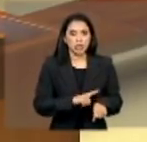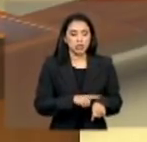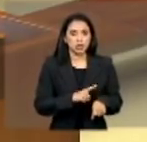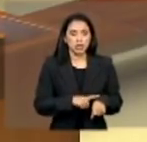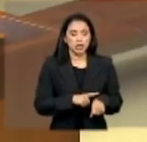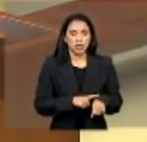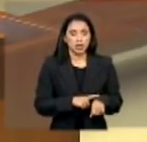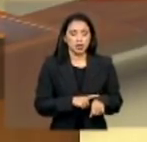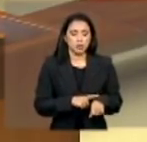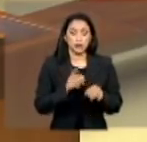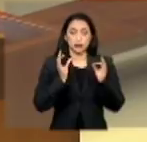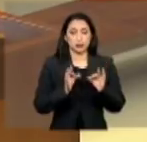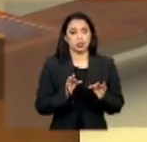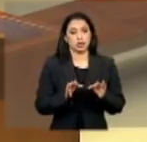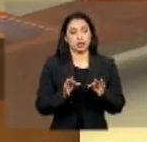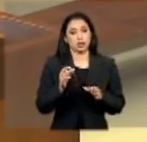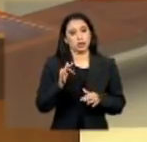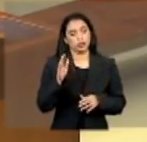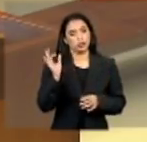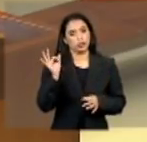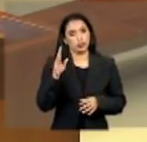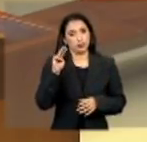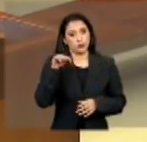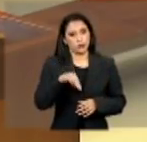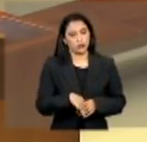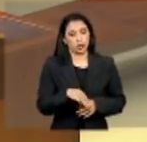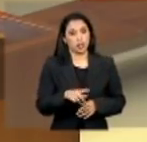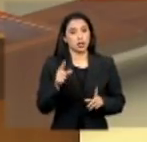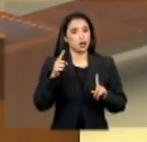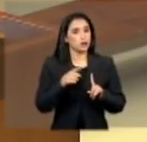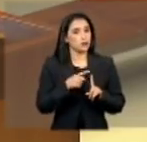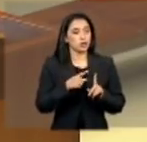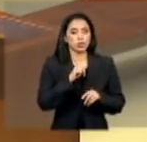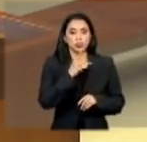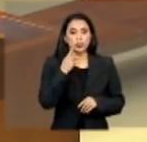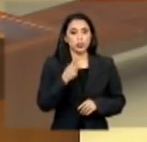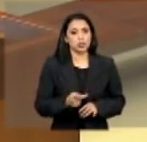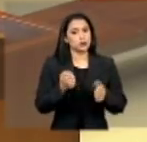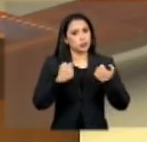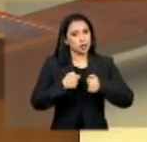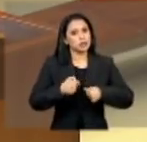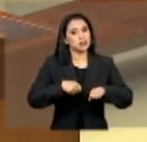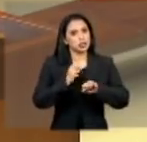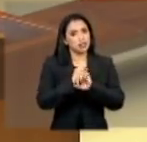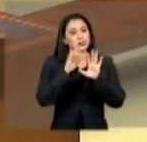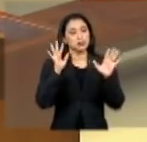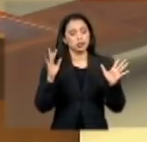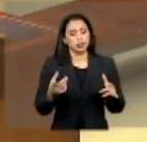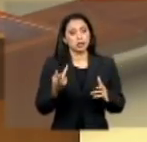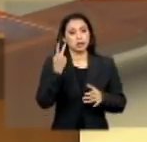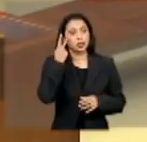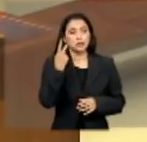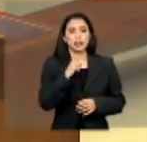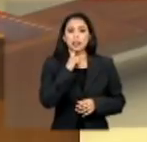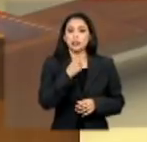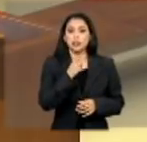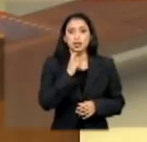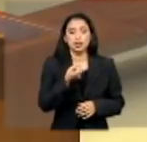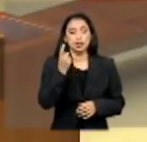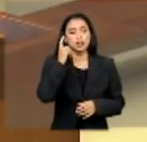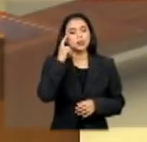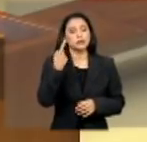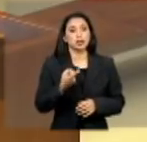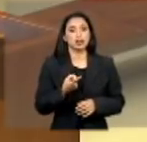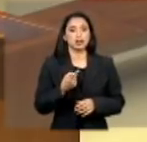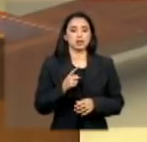para alegações finais esse ponto não foi dito e precisa ser esclarecido para que ninguém cogite porque não é